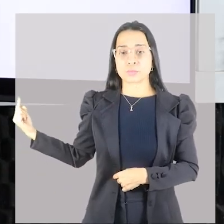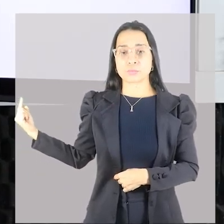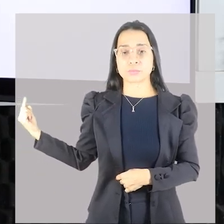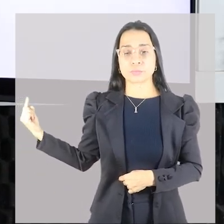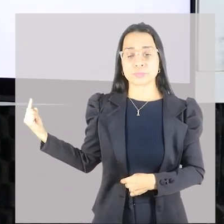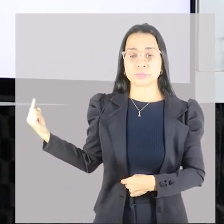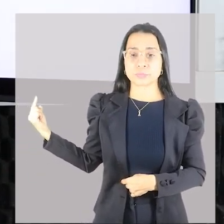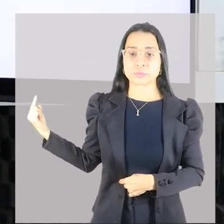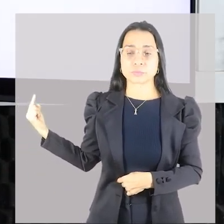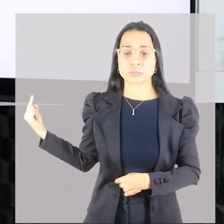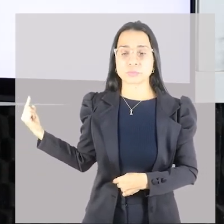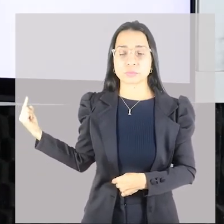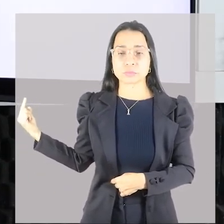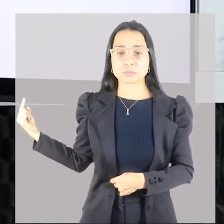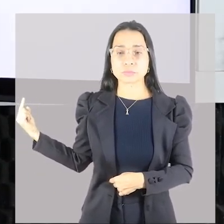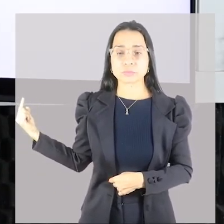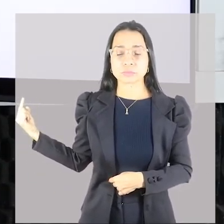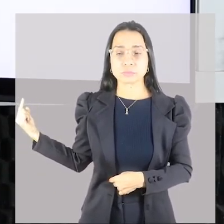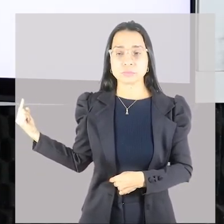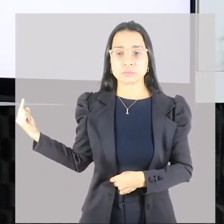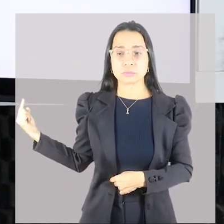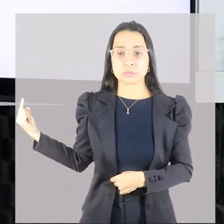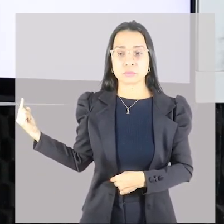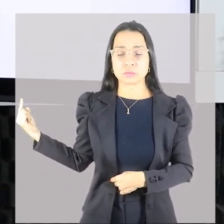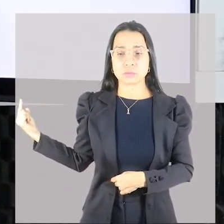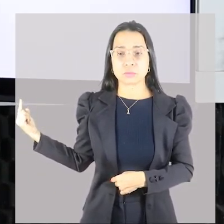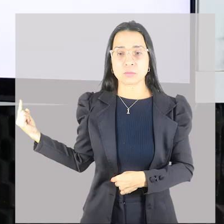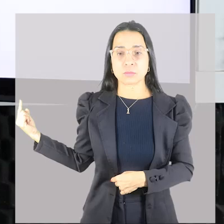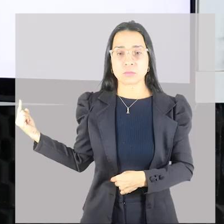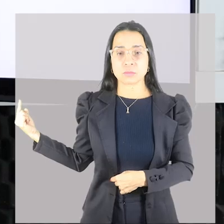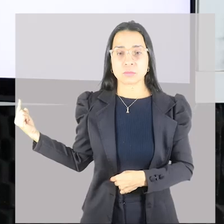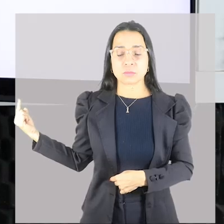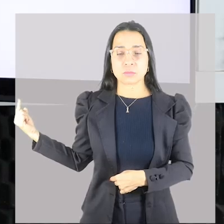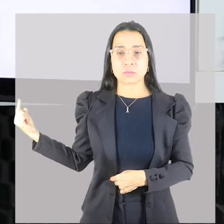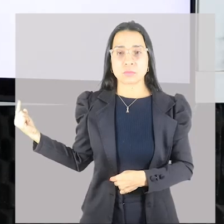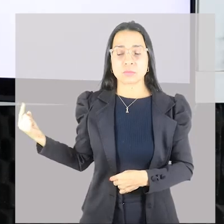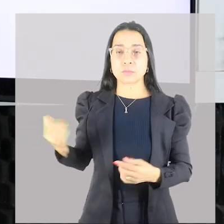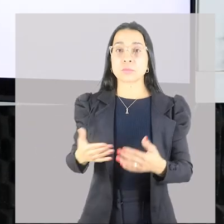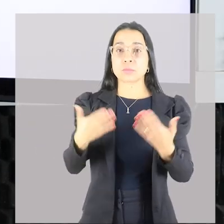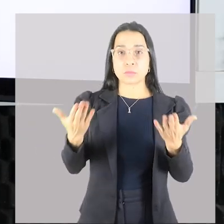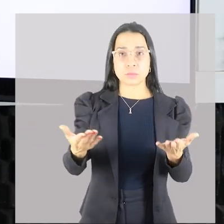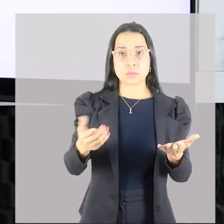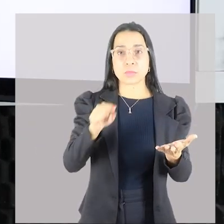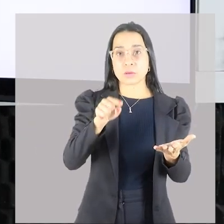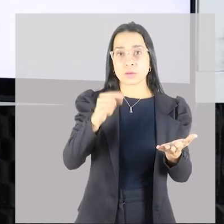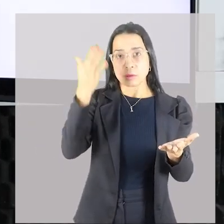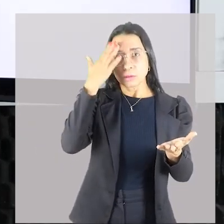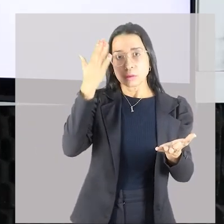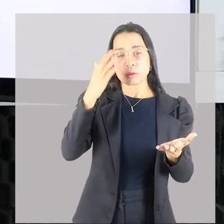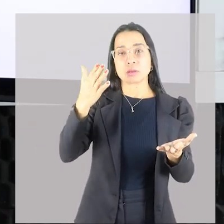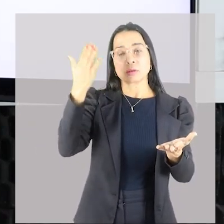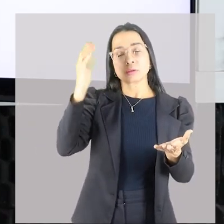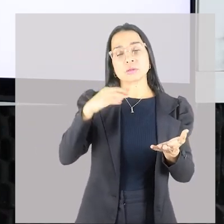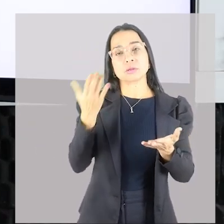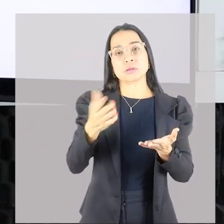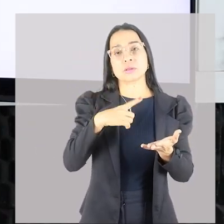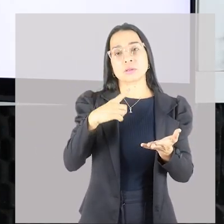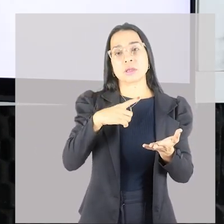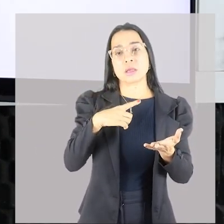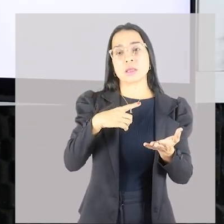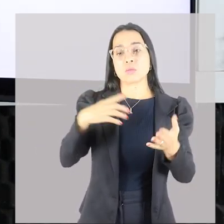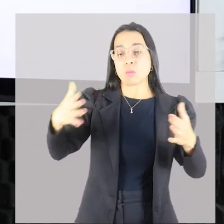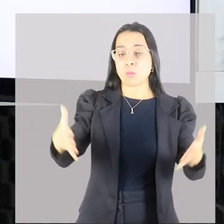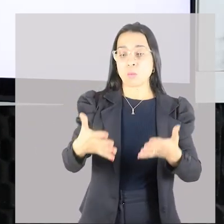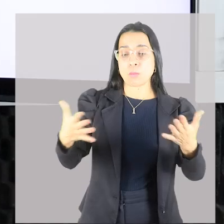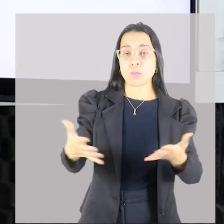que existem para combater o preconceito racial na sociedade. Então, assim, você já entende que existe uma grande motivação.